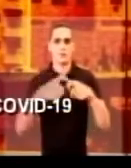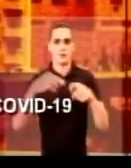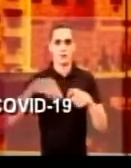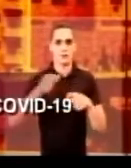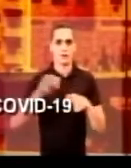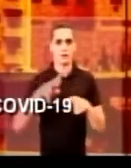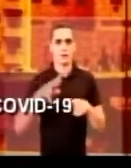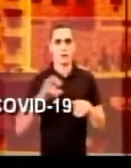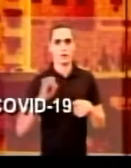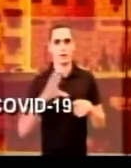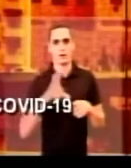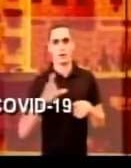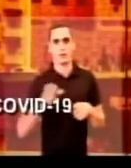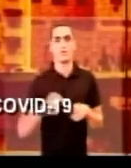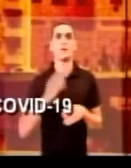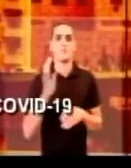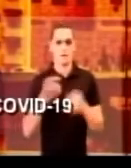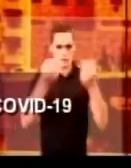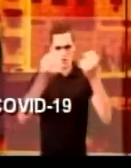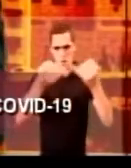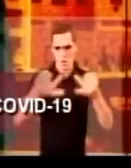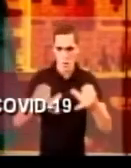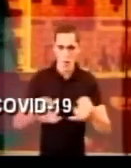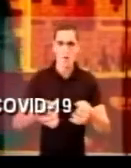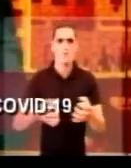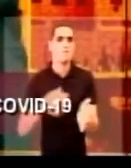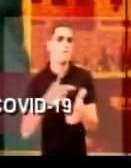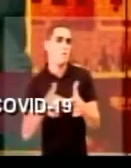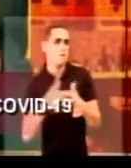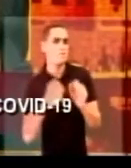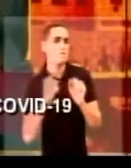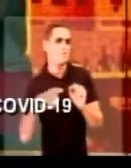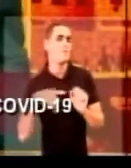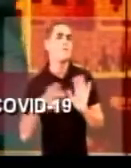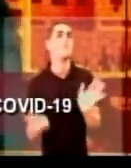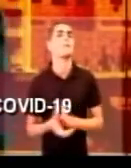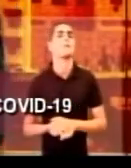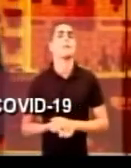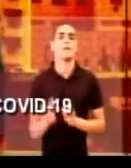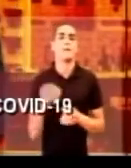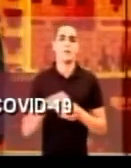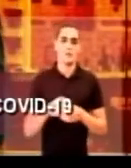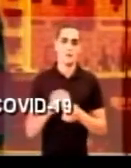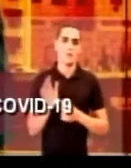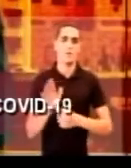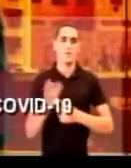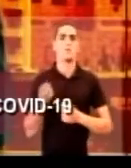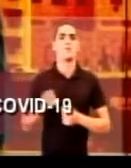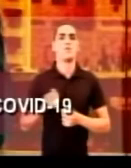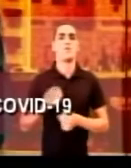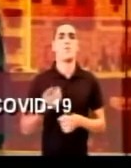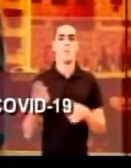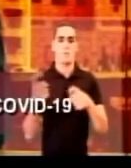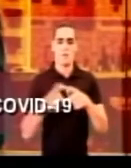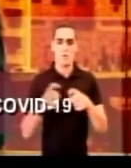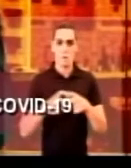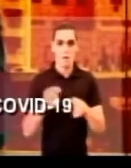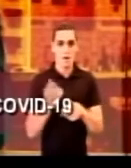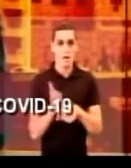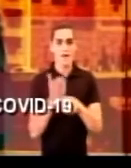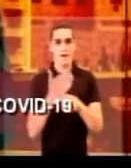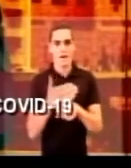colaterais, né? Dentro dos números que o Dr. Maurício apresentou, e que são provavelmente